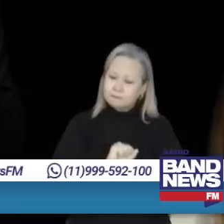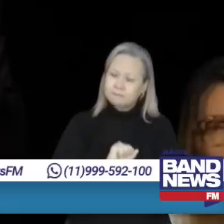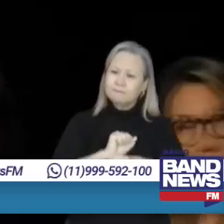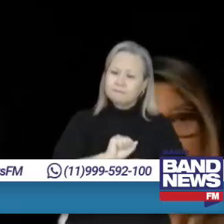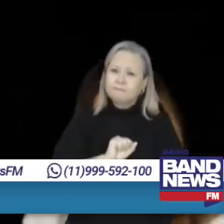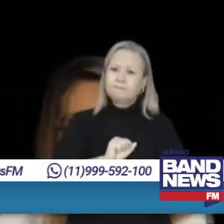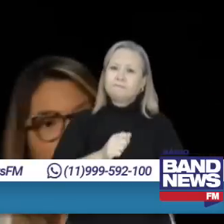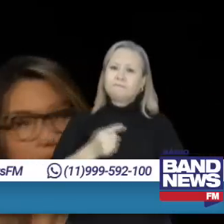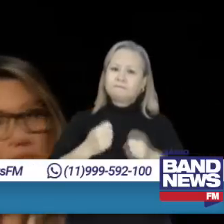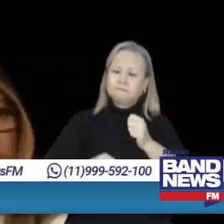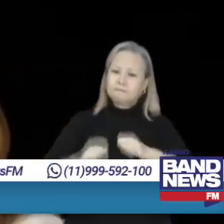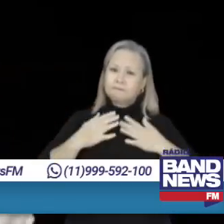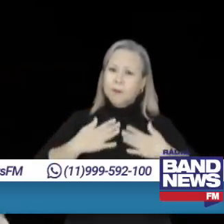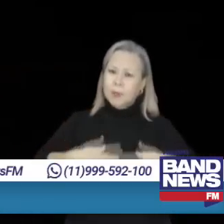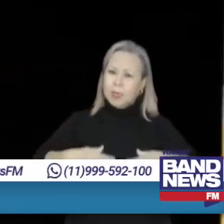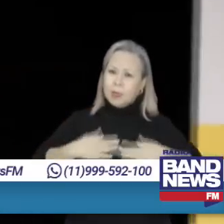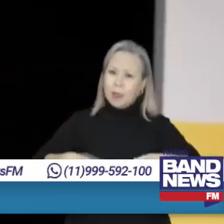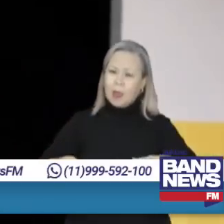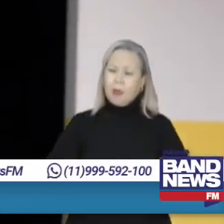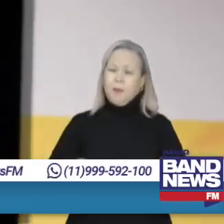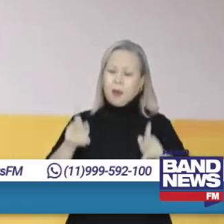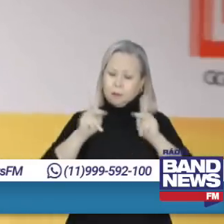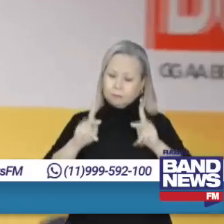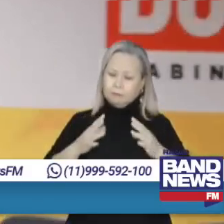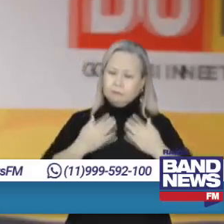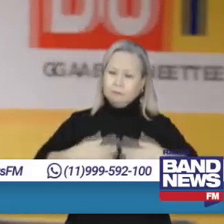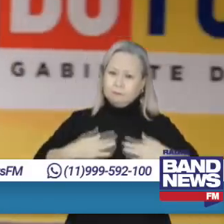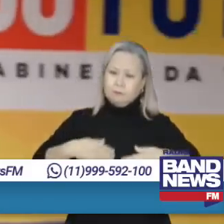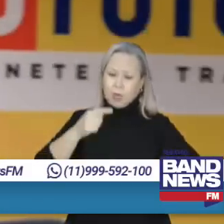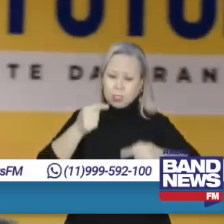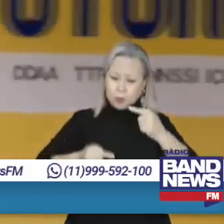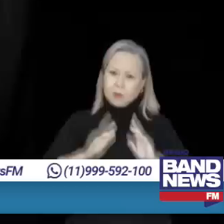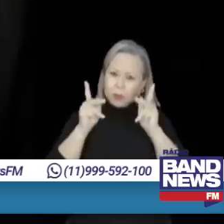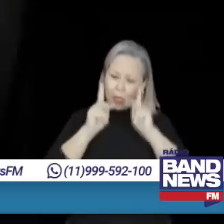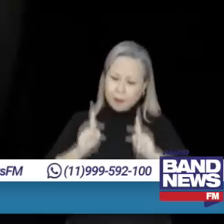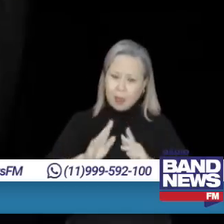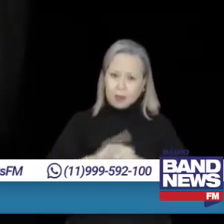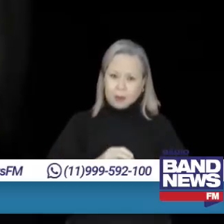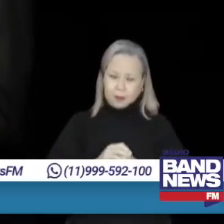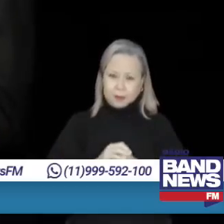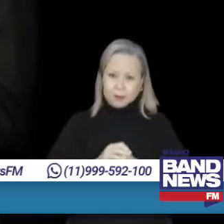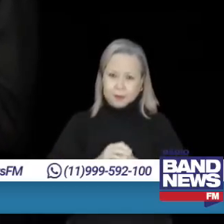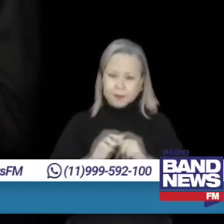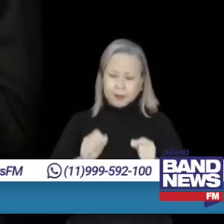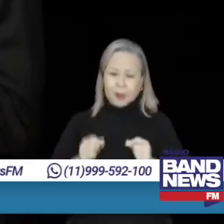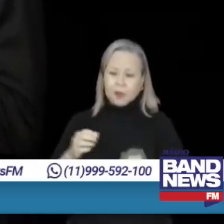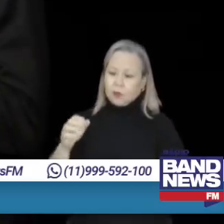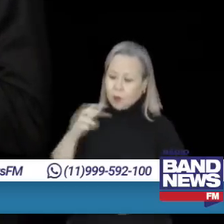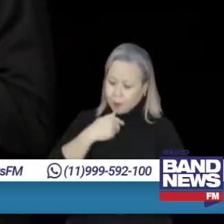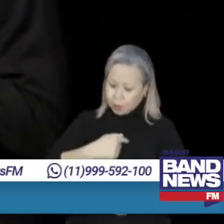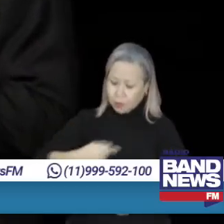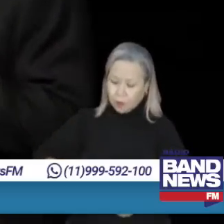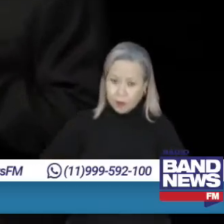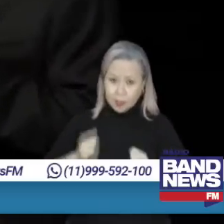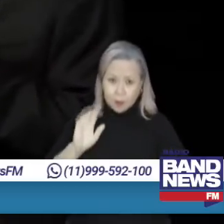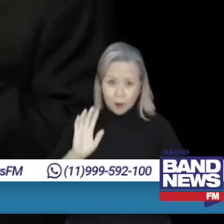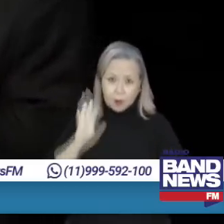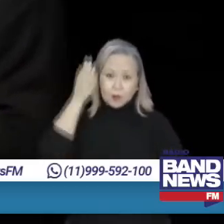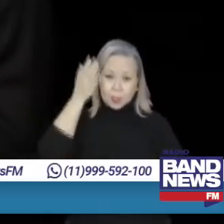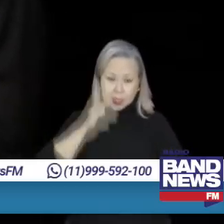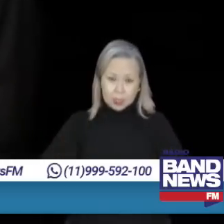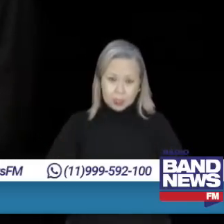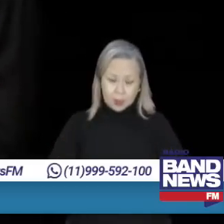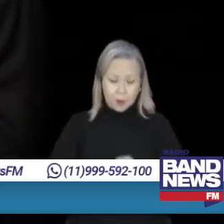estabilidade econômica e a estabilidade jurídica e a estabilidade social. É que pode tomar as decisões de garantir